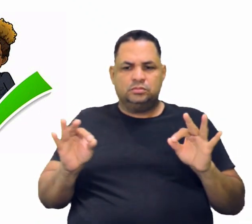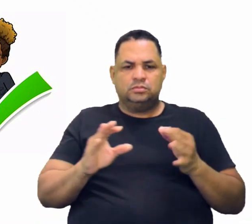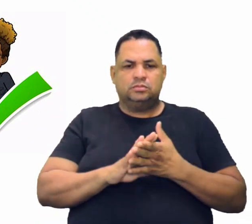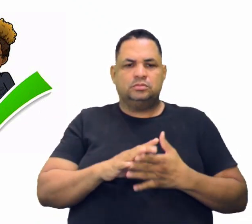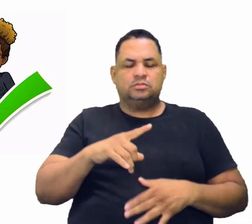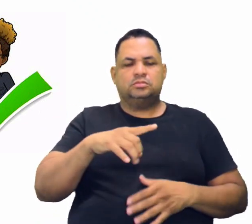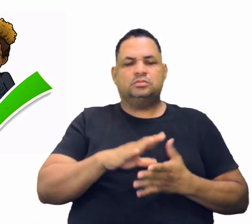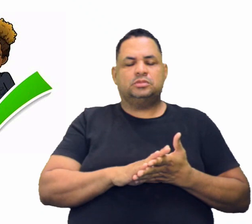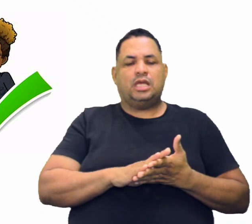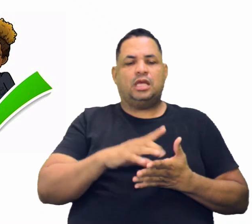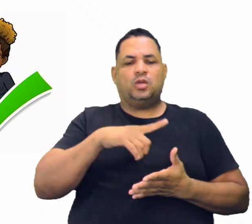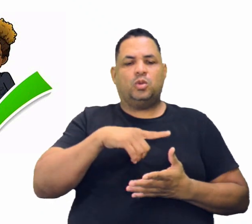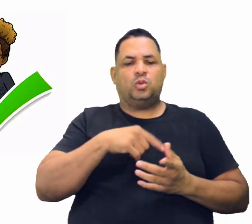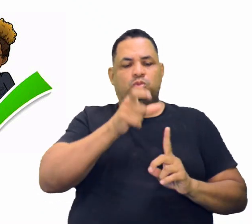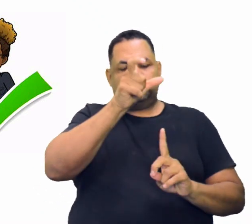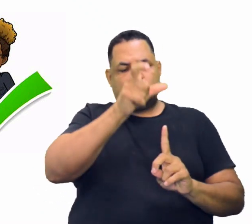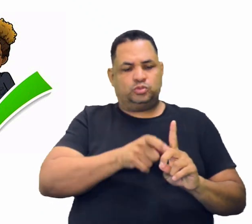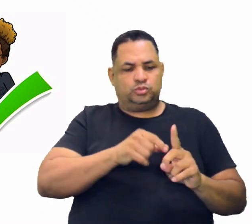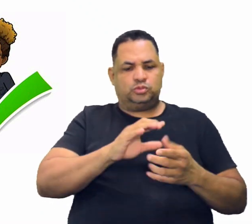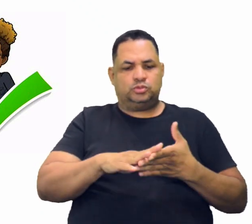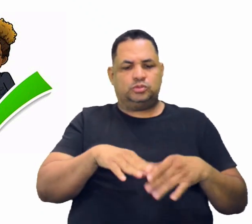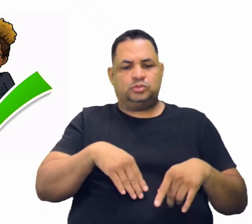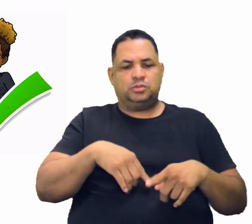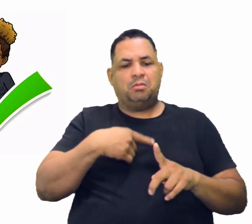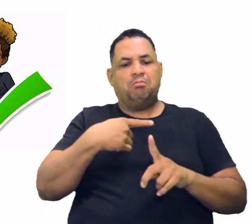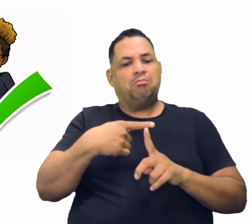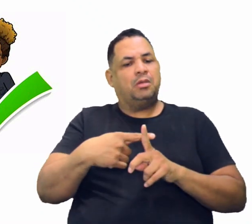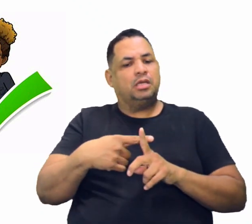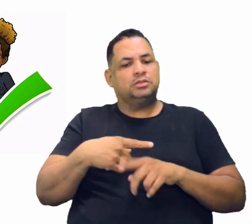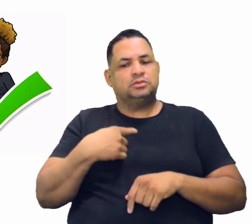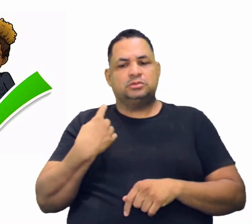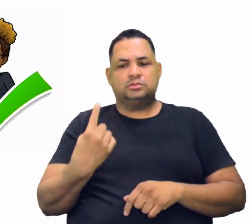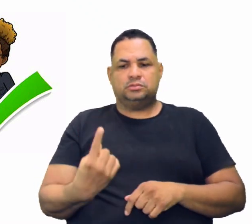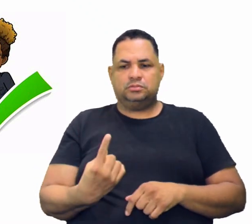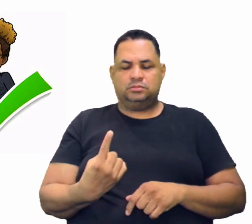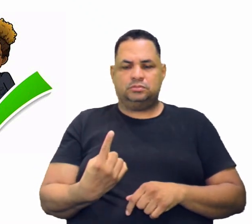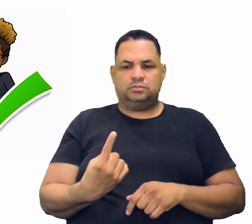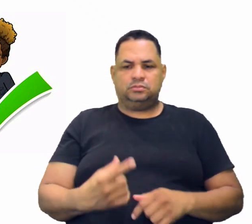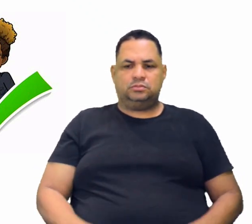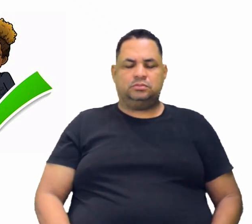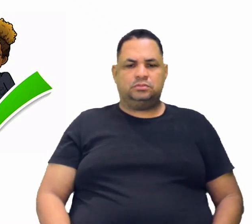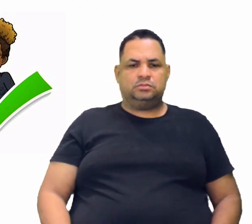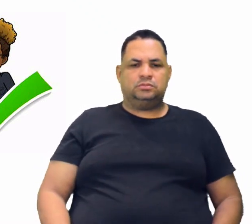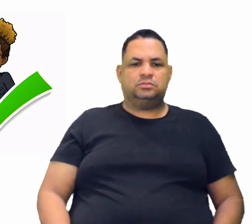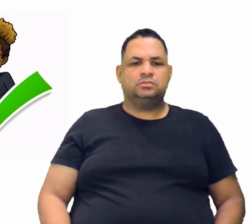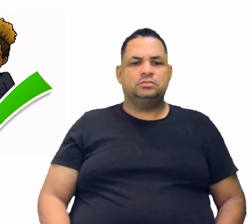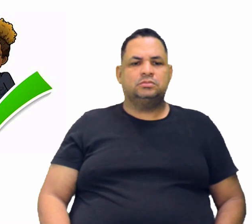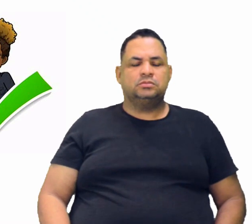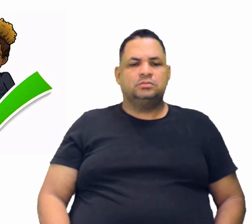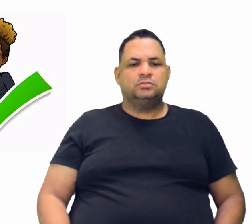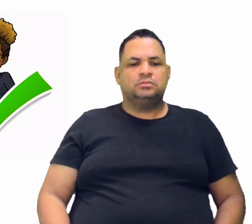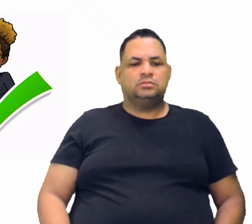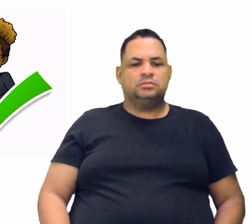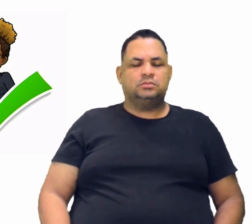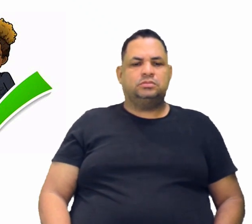sujeito composto. Tá bom? A questão da concordância, que a gente já viu na primeira aula de